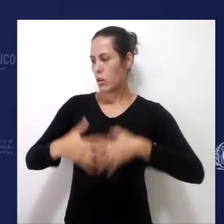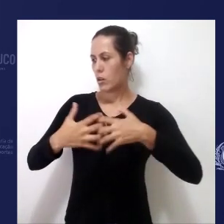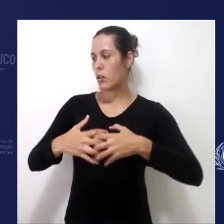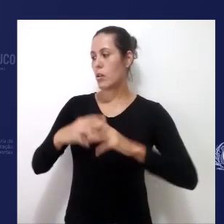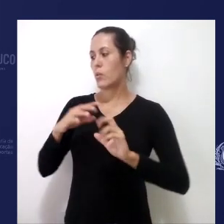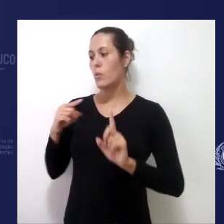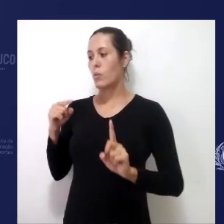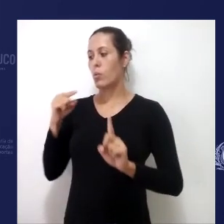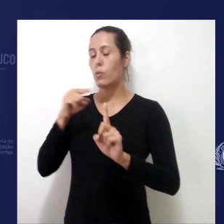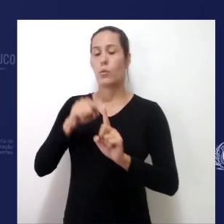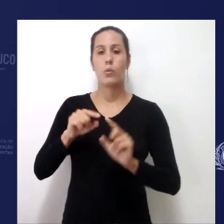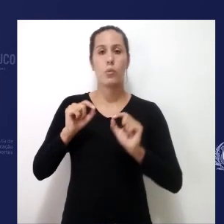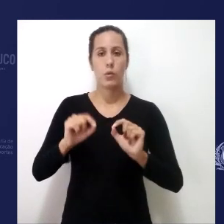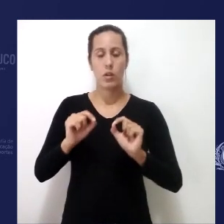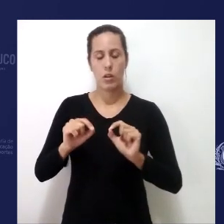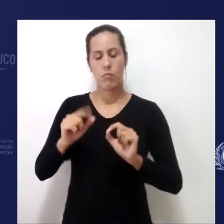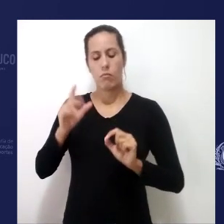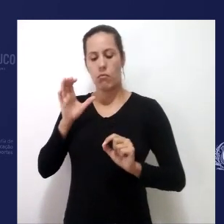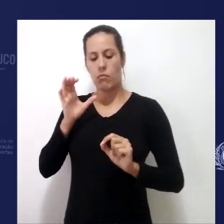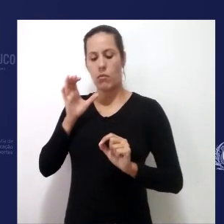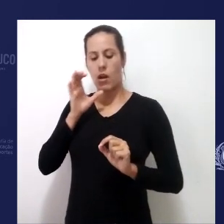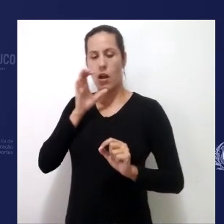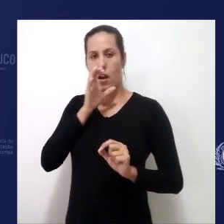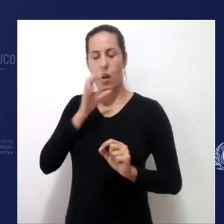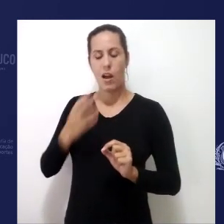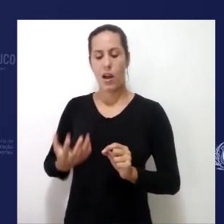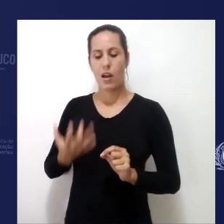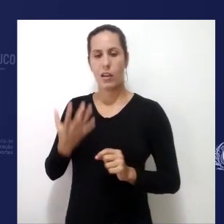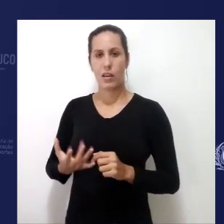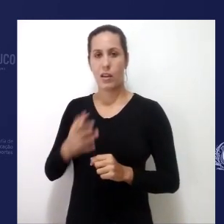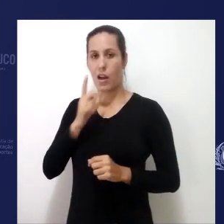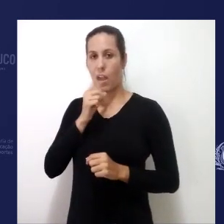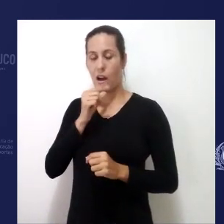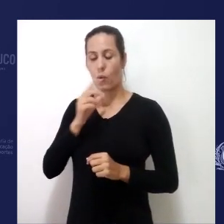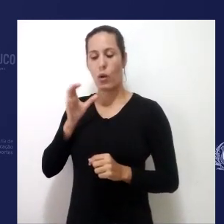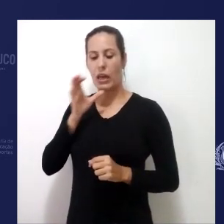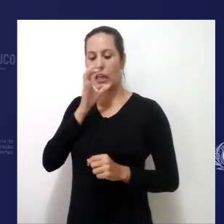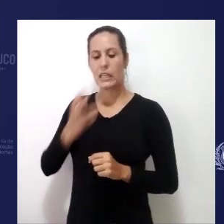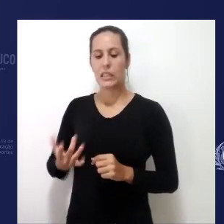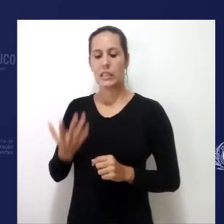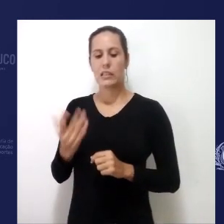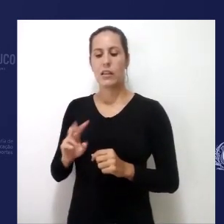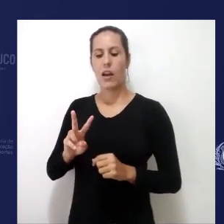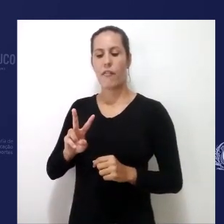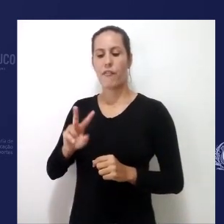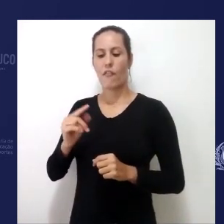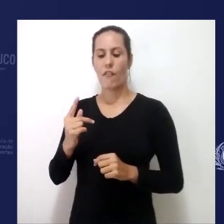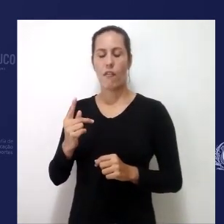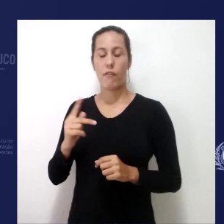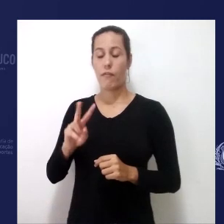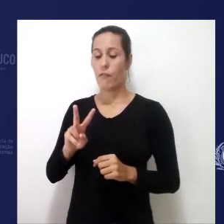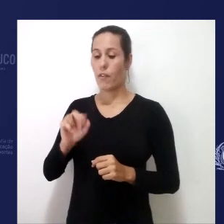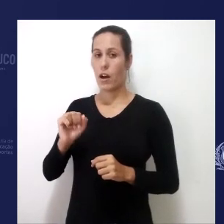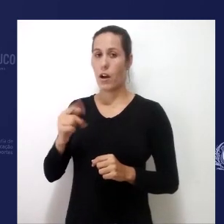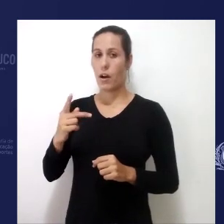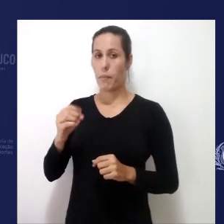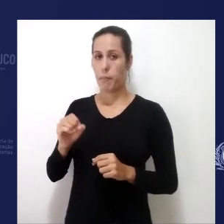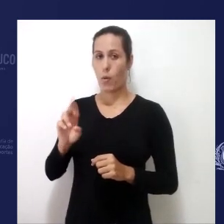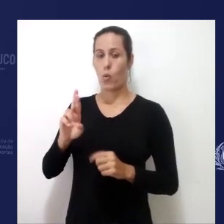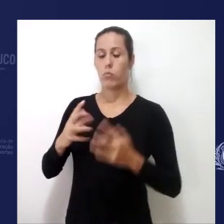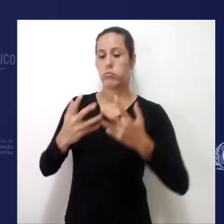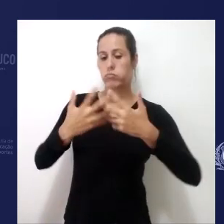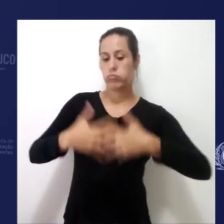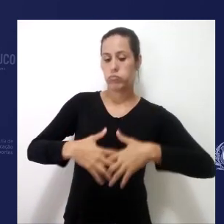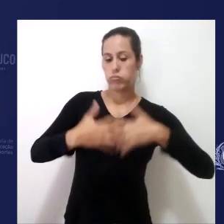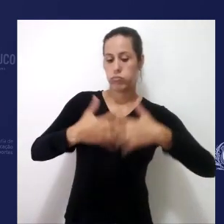provinha do aquecimento da água. Esse dispositivo, criado por Heron, era uma máquina térmica,